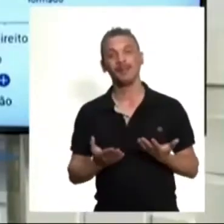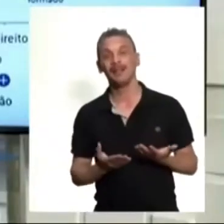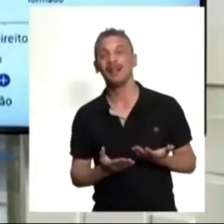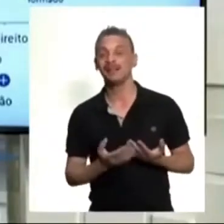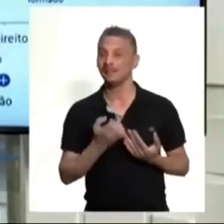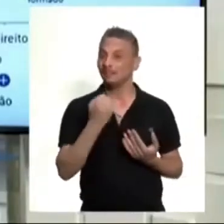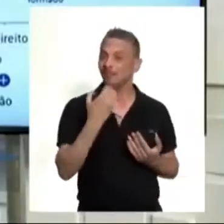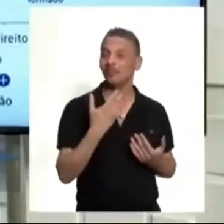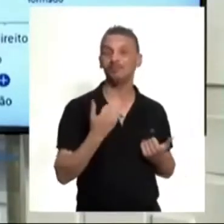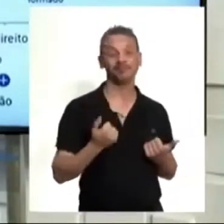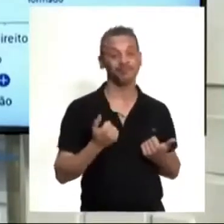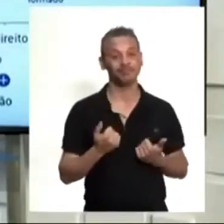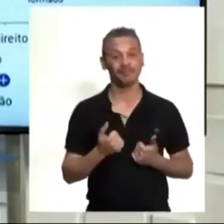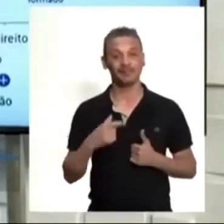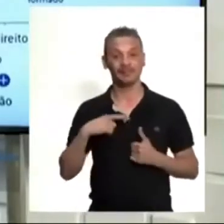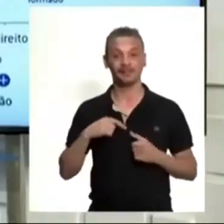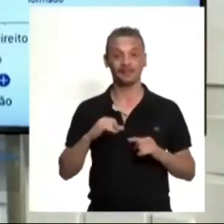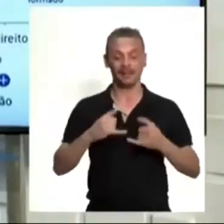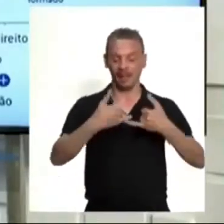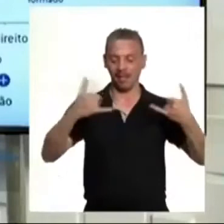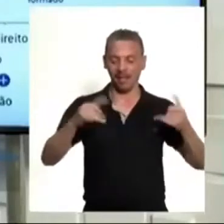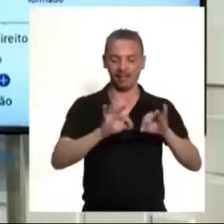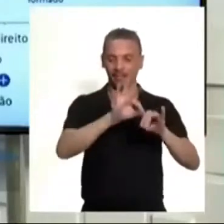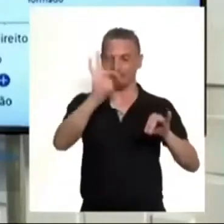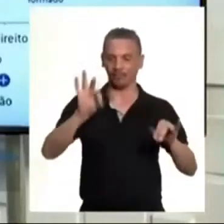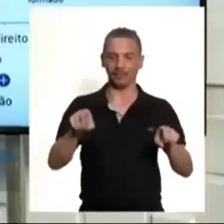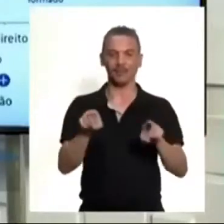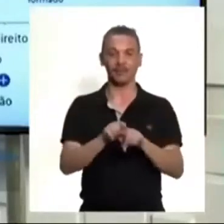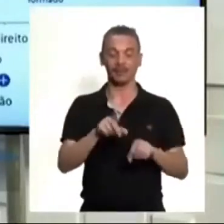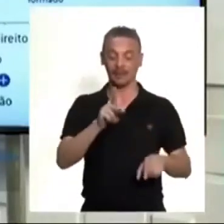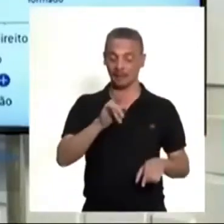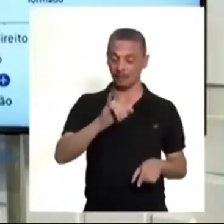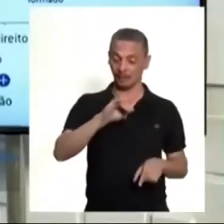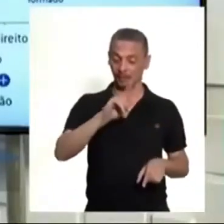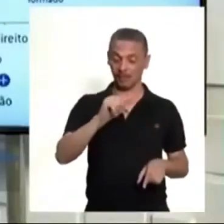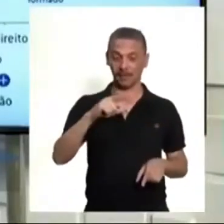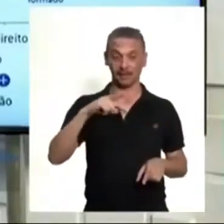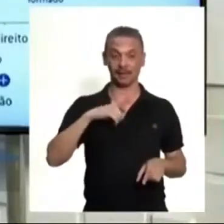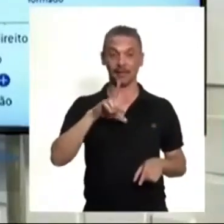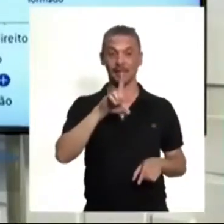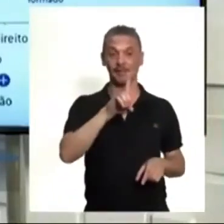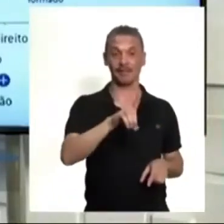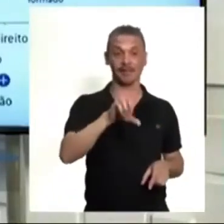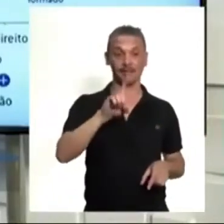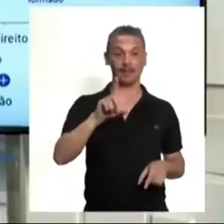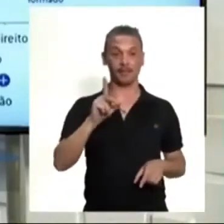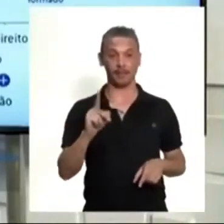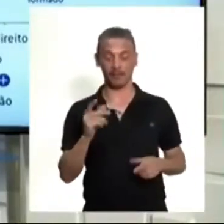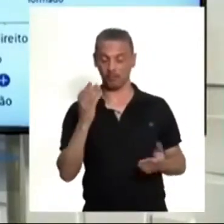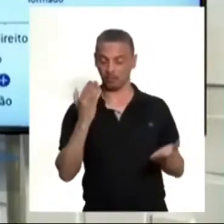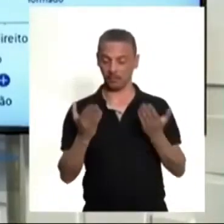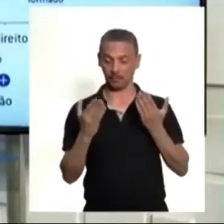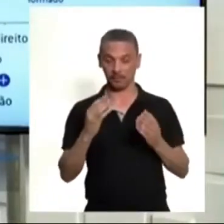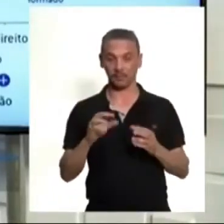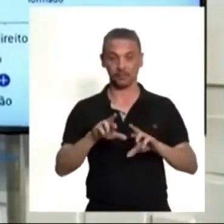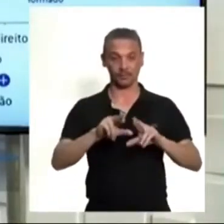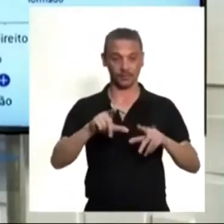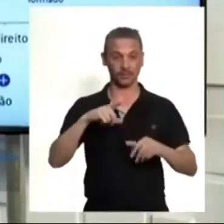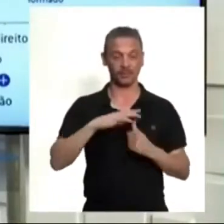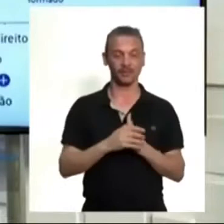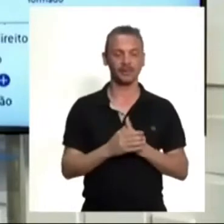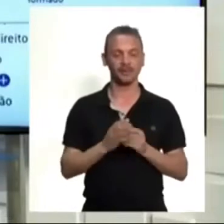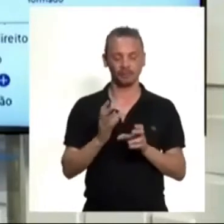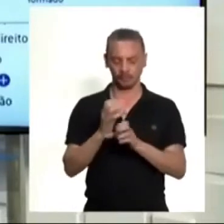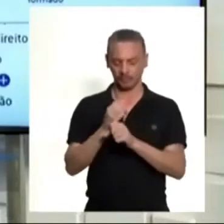pilha tudo bem, tá tendo uma corrente elétrica e tal, mas a pilha ela estabelece uma DDP, né, uma diferença de potencial. Sim. E tem como a